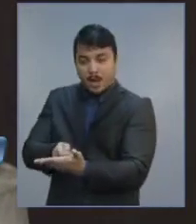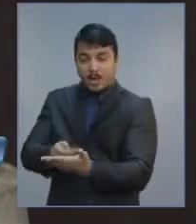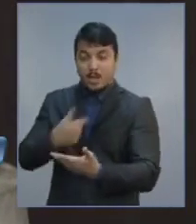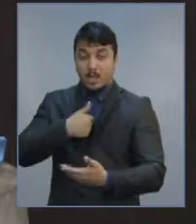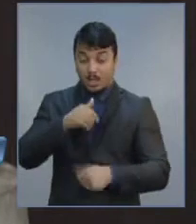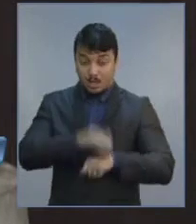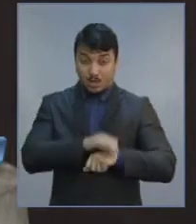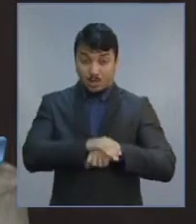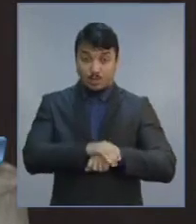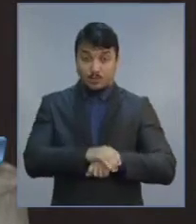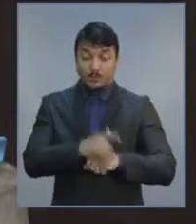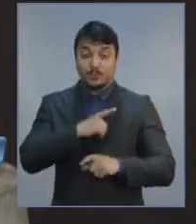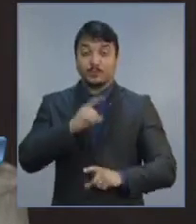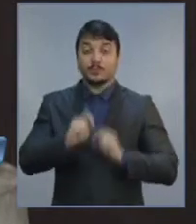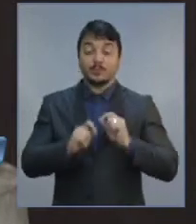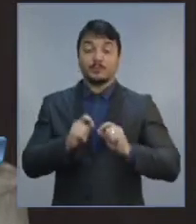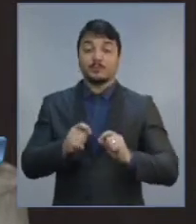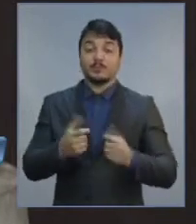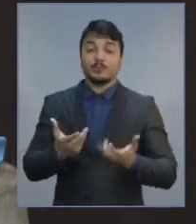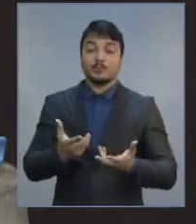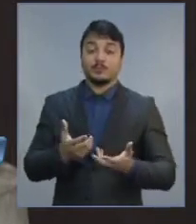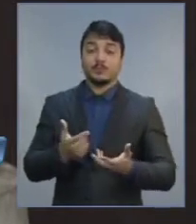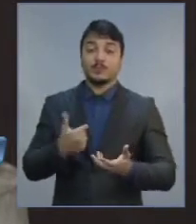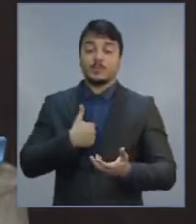eu, de alguma forma,